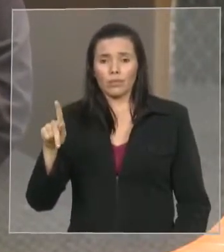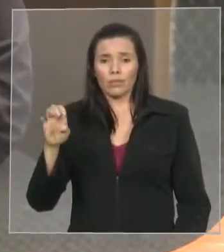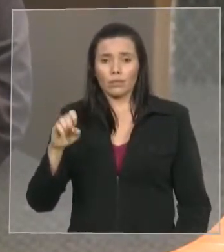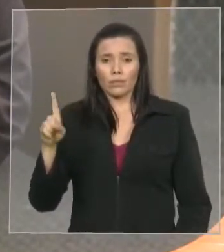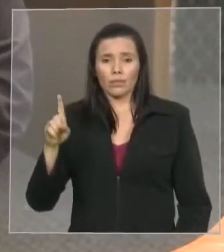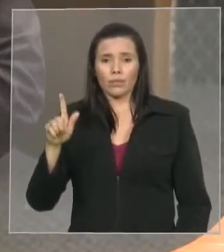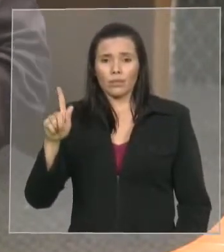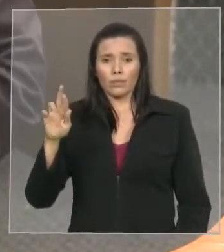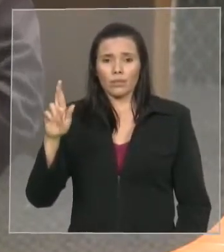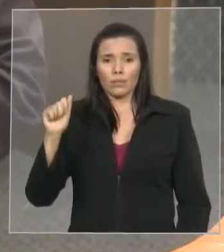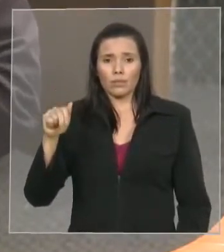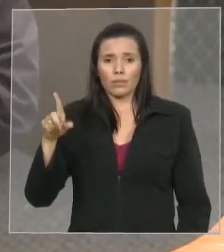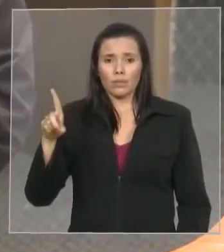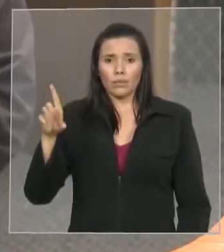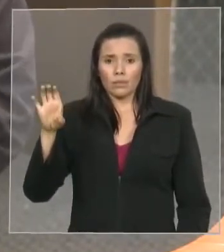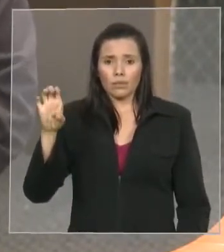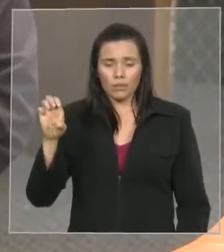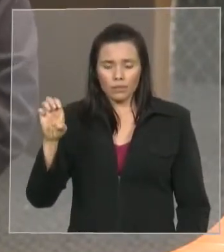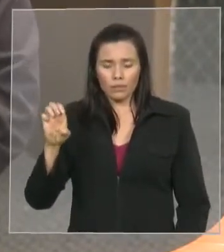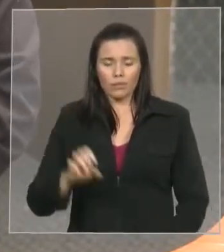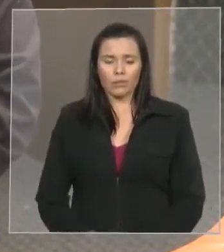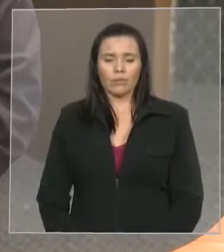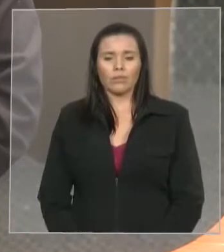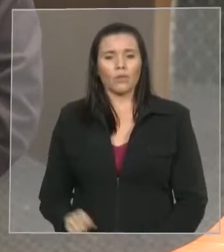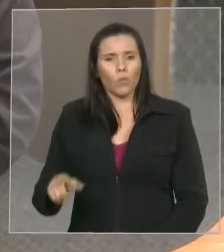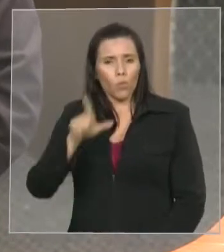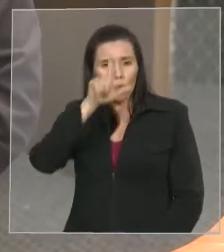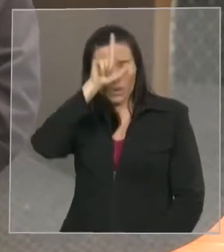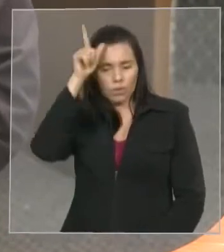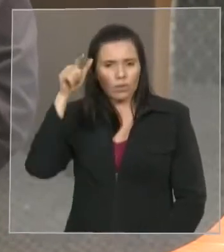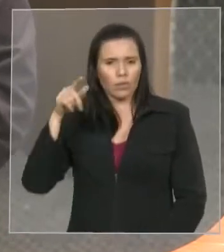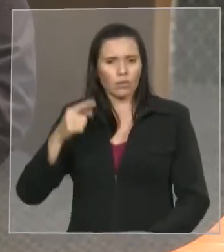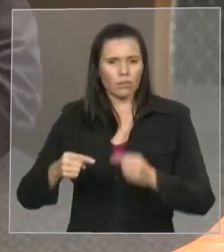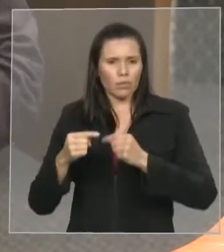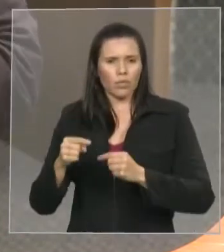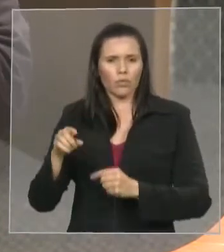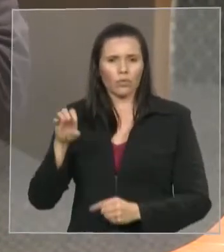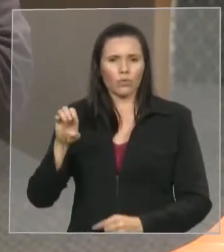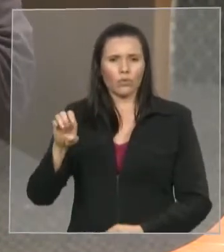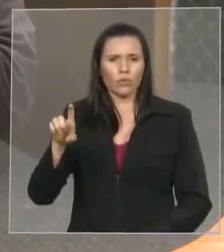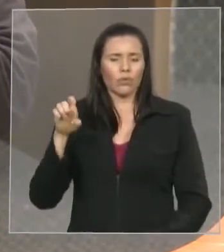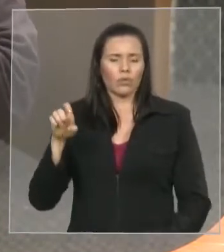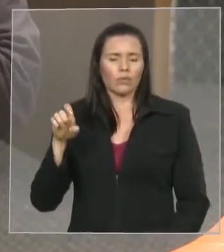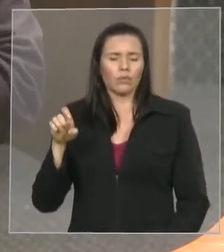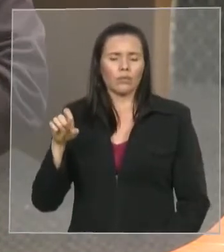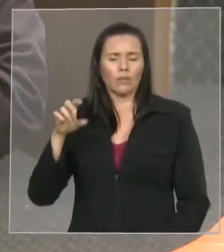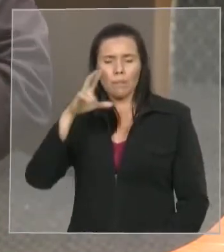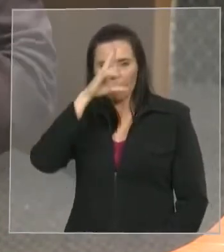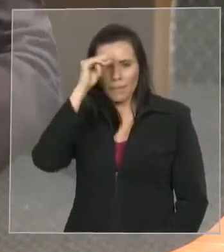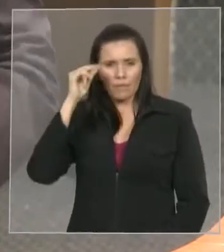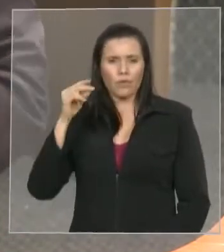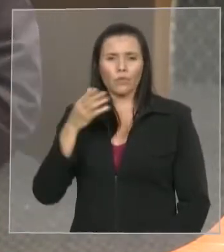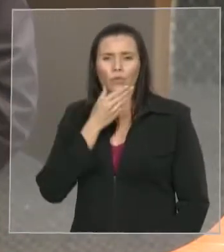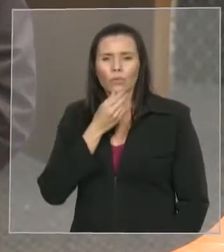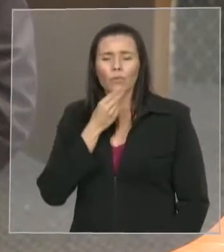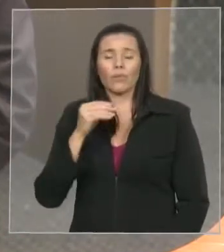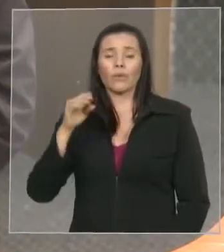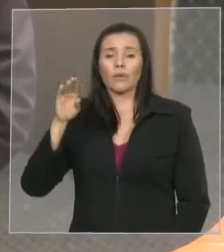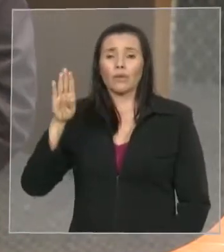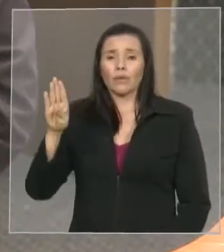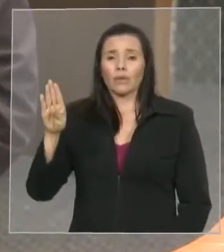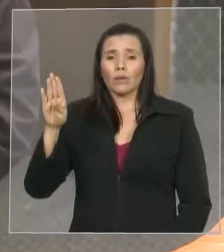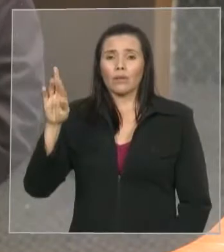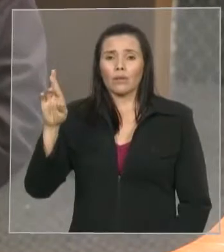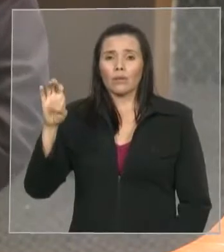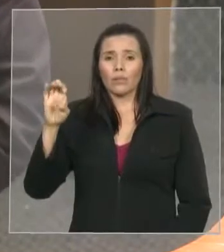um grande líder político daquela cidade, o ex-prefeito Breado, onde nós fomos tratar de